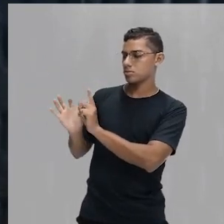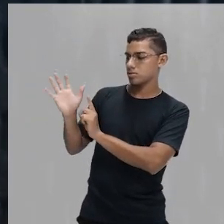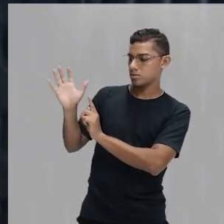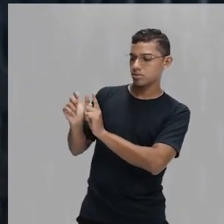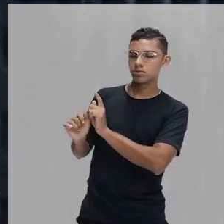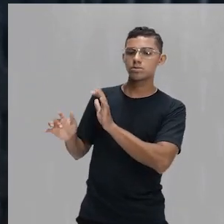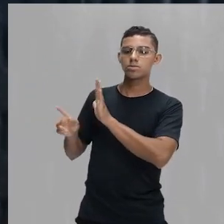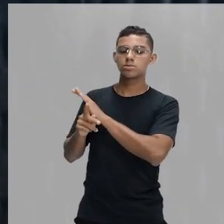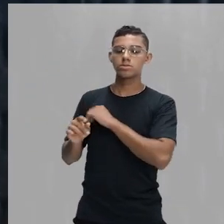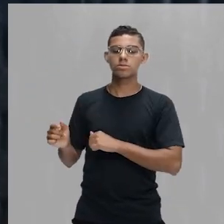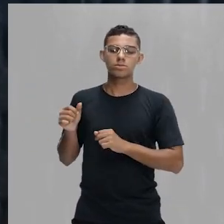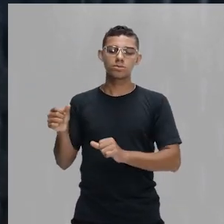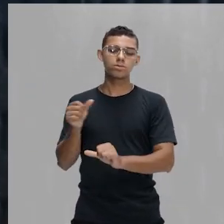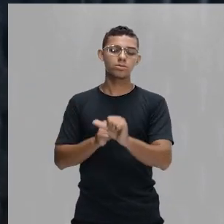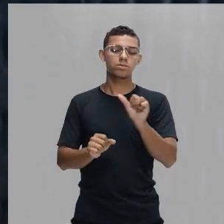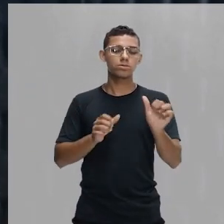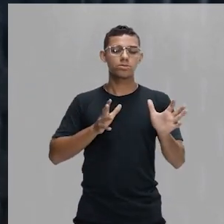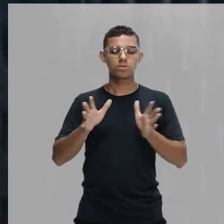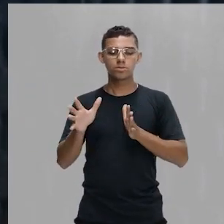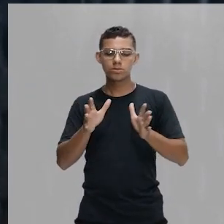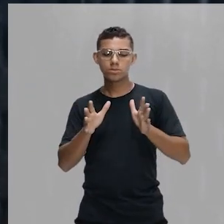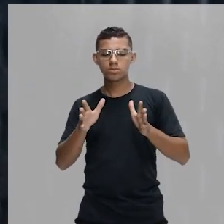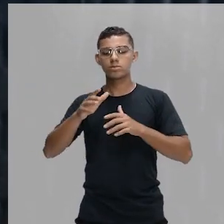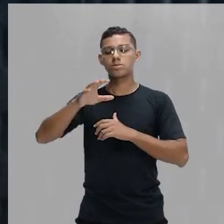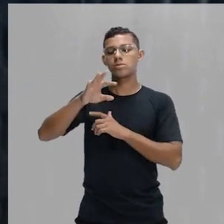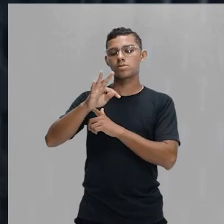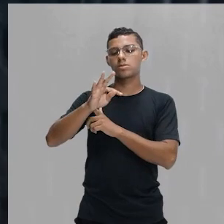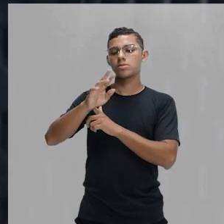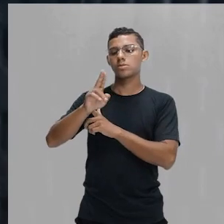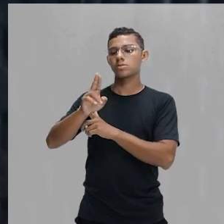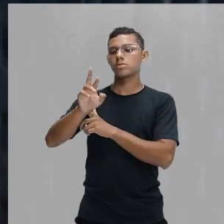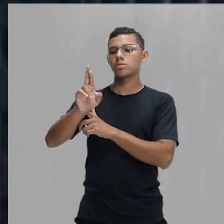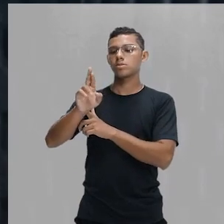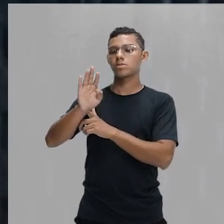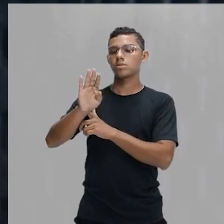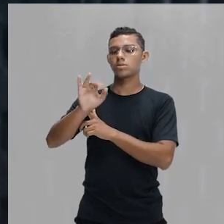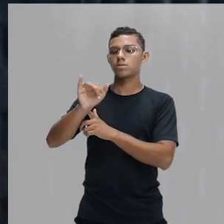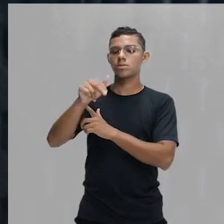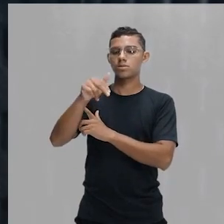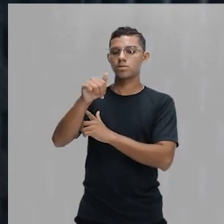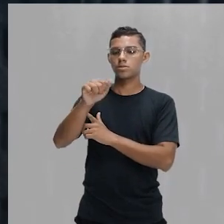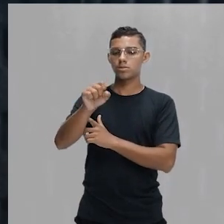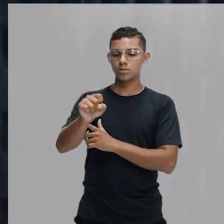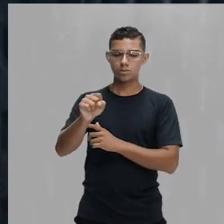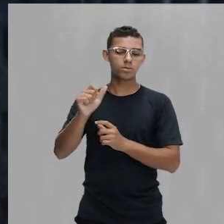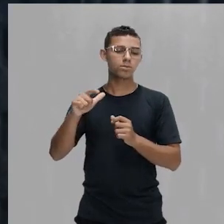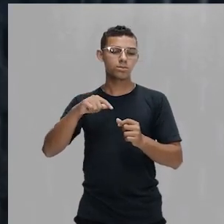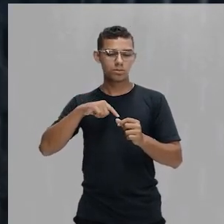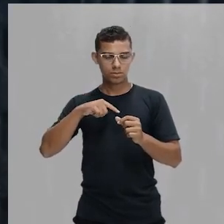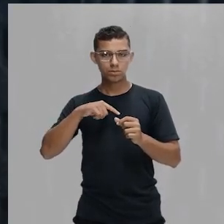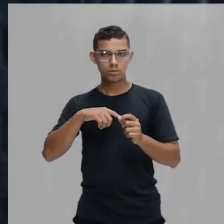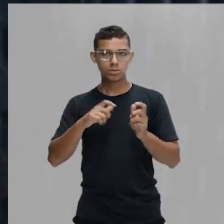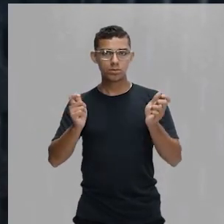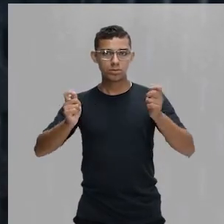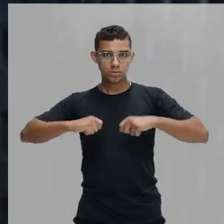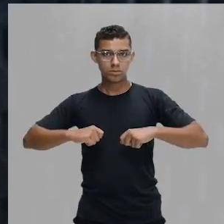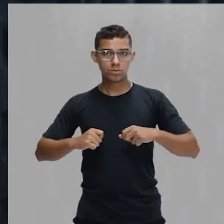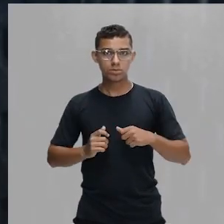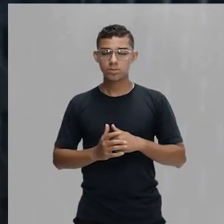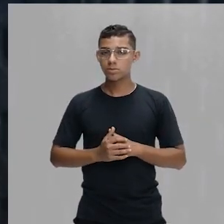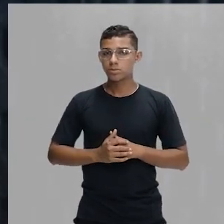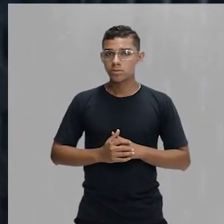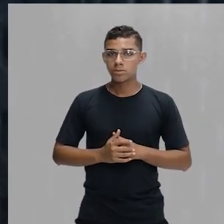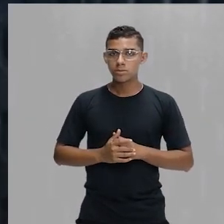movimentam turbinas. Se movimenta turbinas, nós temos ali essa turbina em movimento,